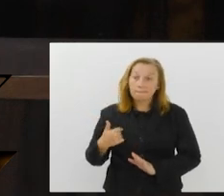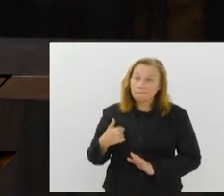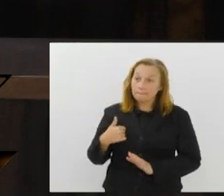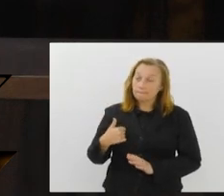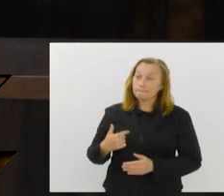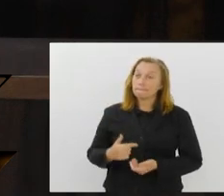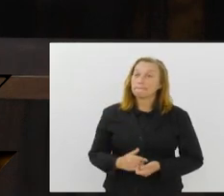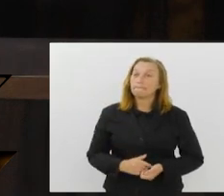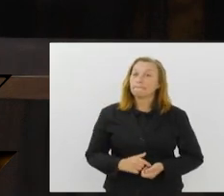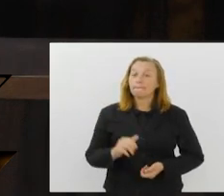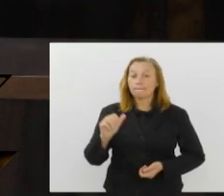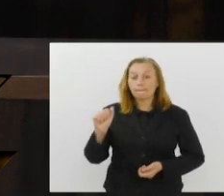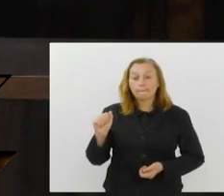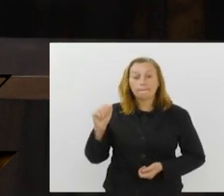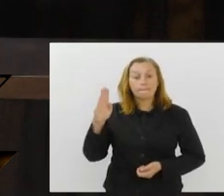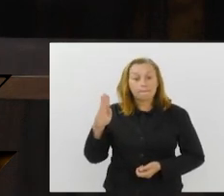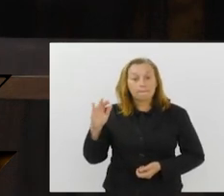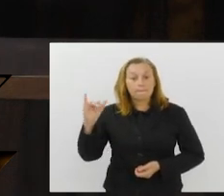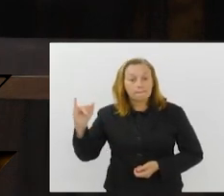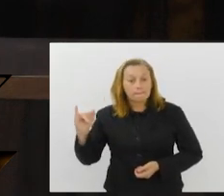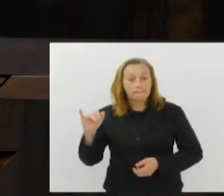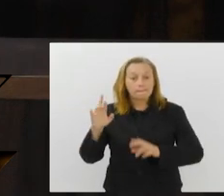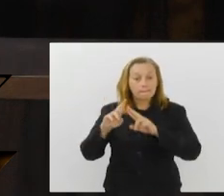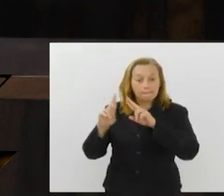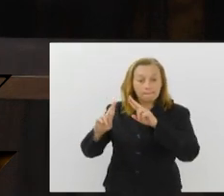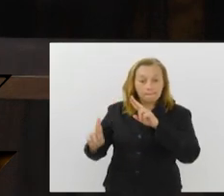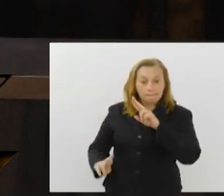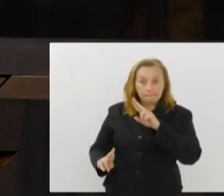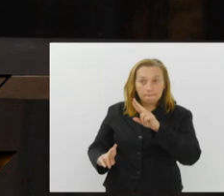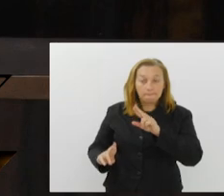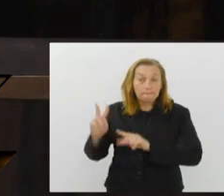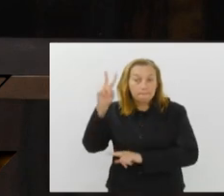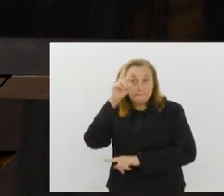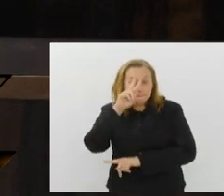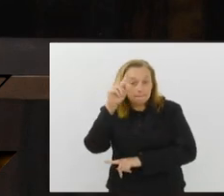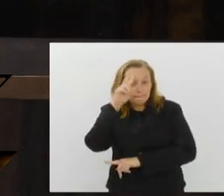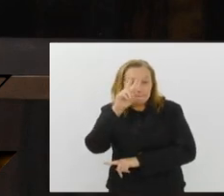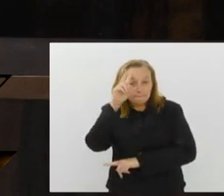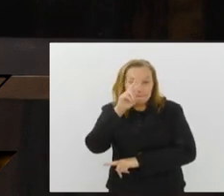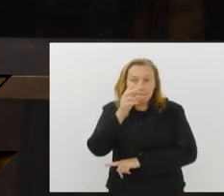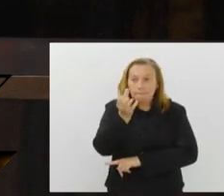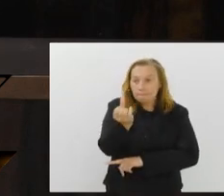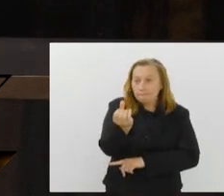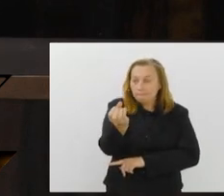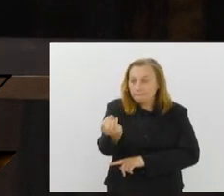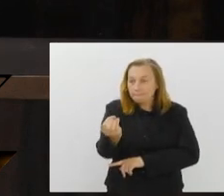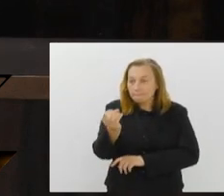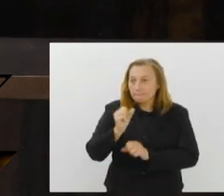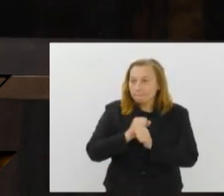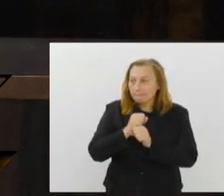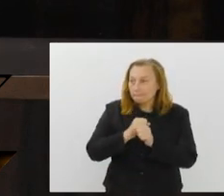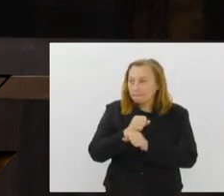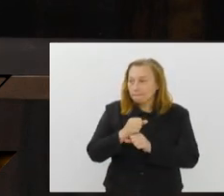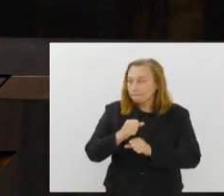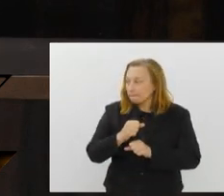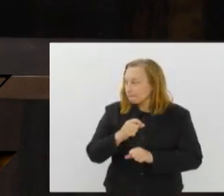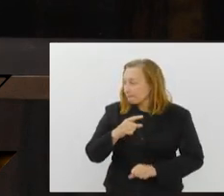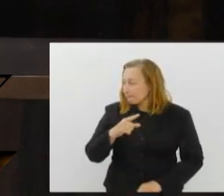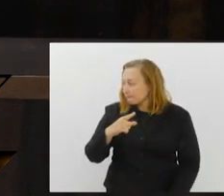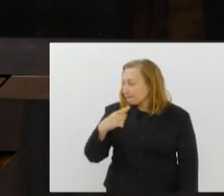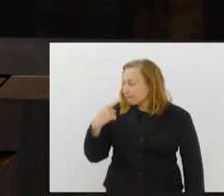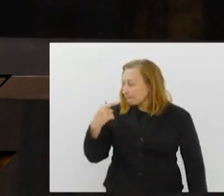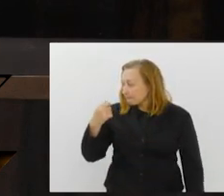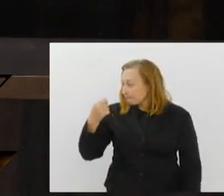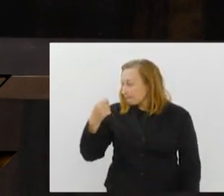aqui na abi que é o frj tá lembrando 60 anos da ditadura homenageando inclusive famílias de